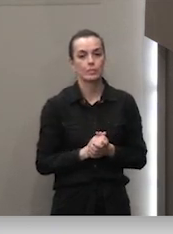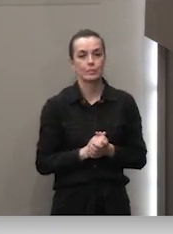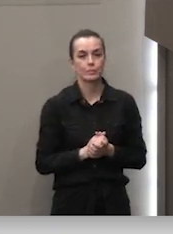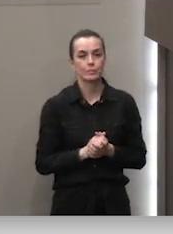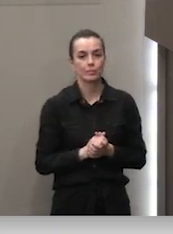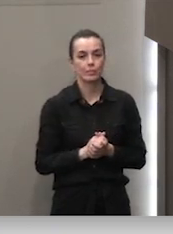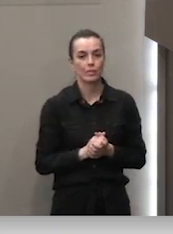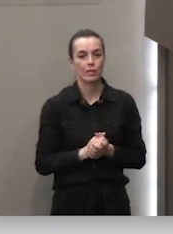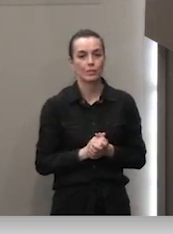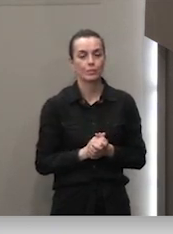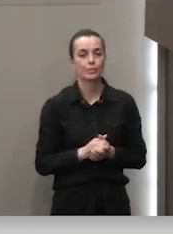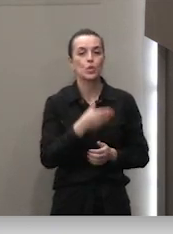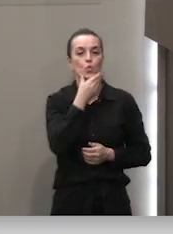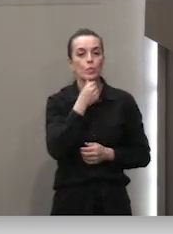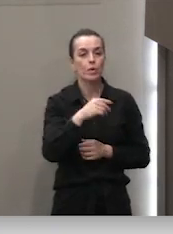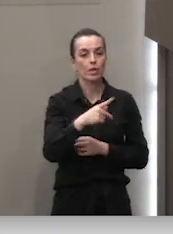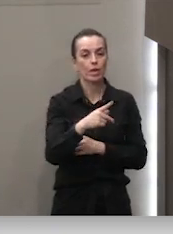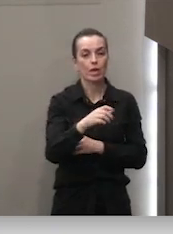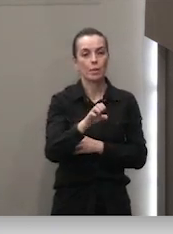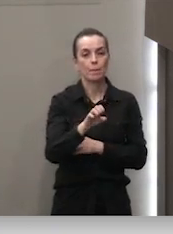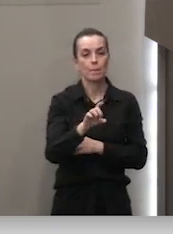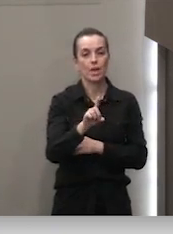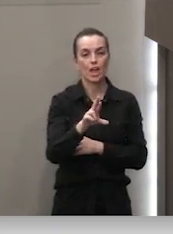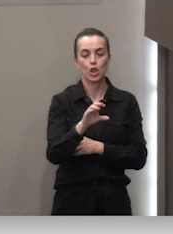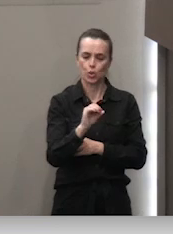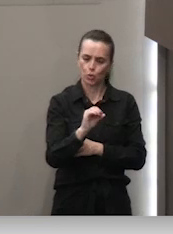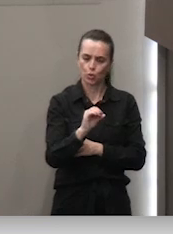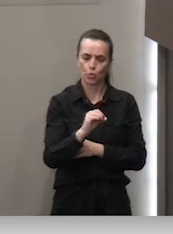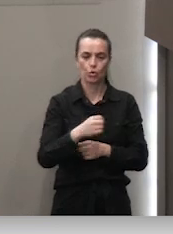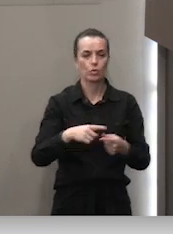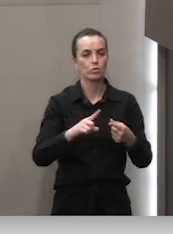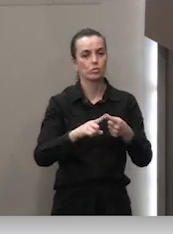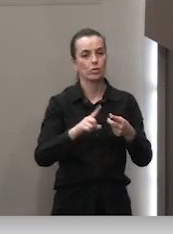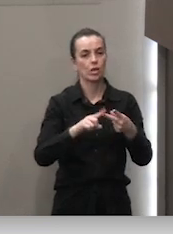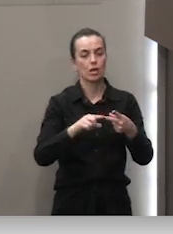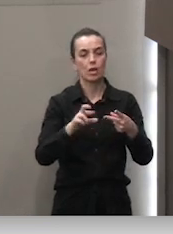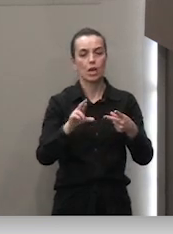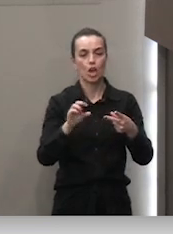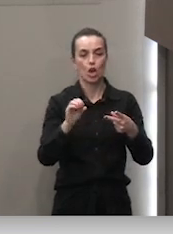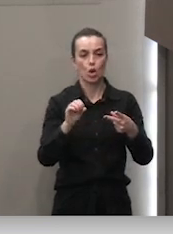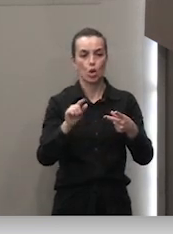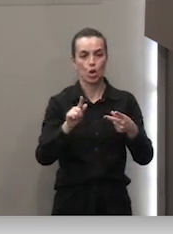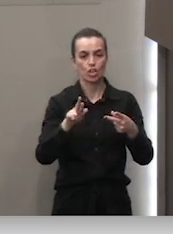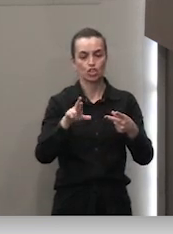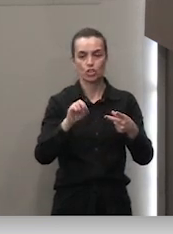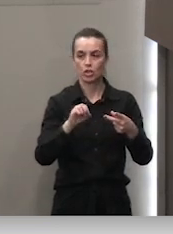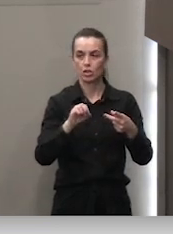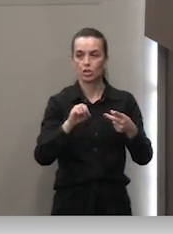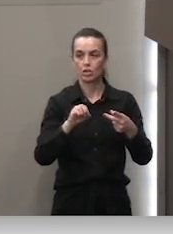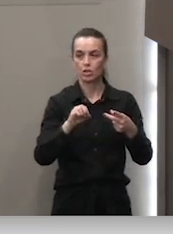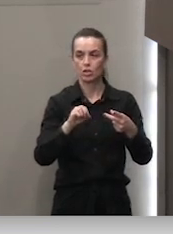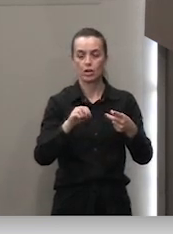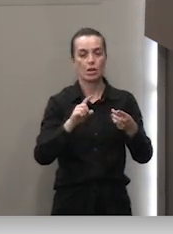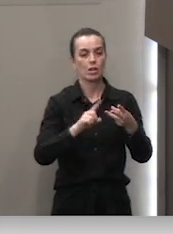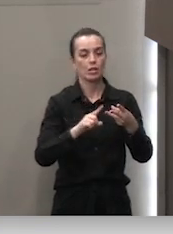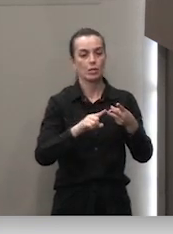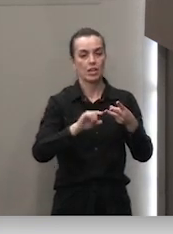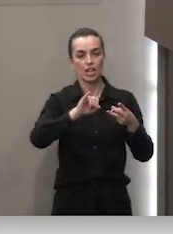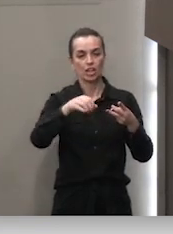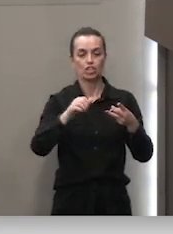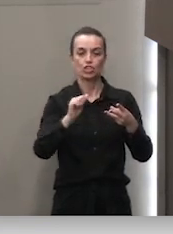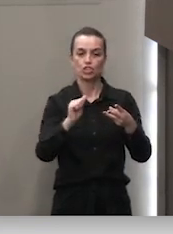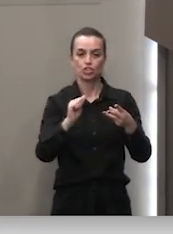o Pedro, o Roger, o Jackson fazem esse investimento em Passo Fundo, mas não é só um investimento empresarial. Além disso tudo,